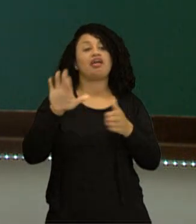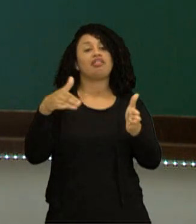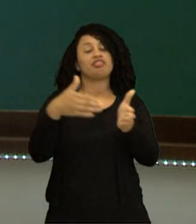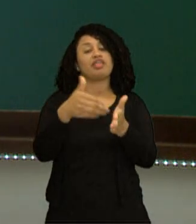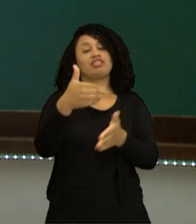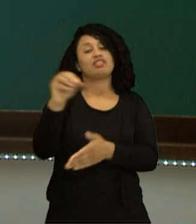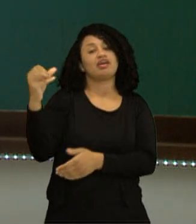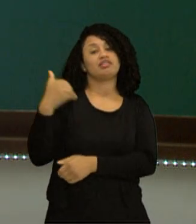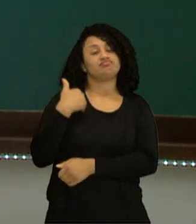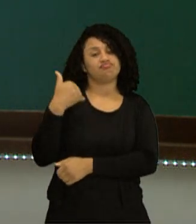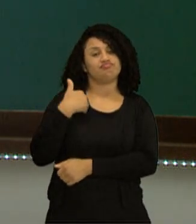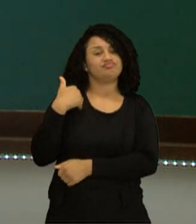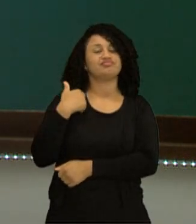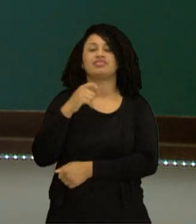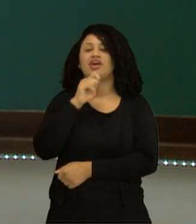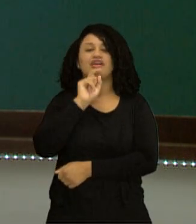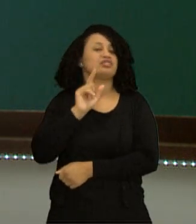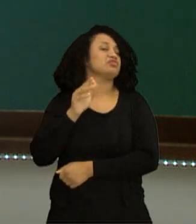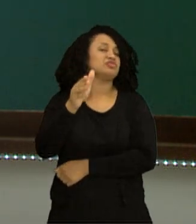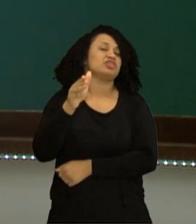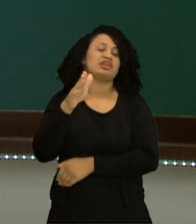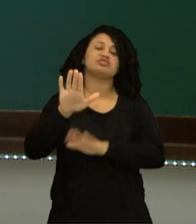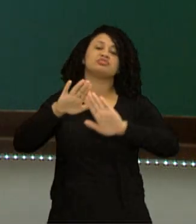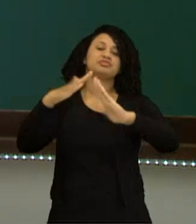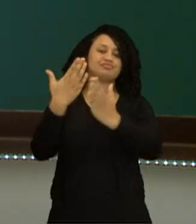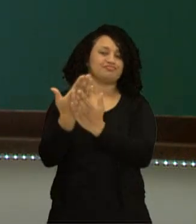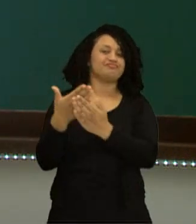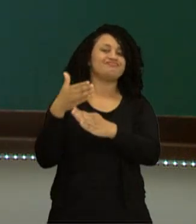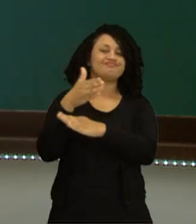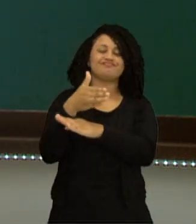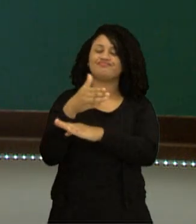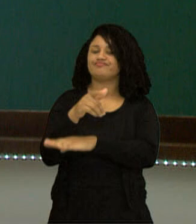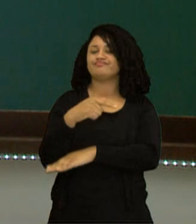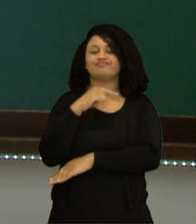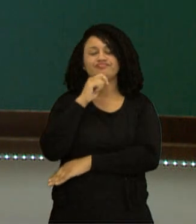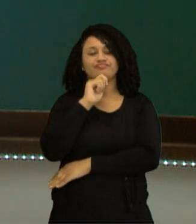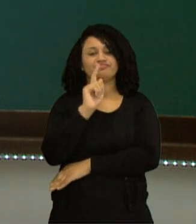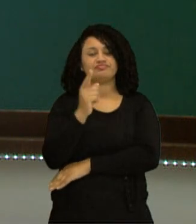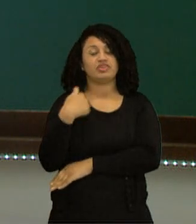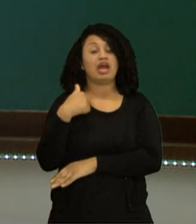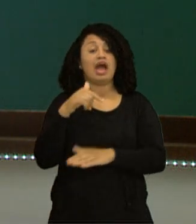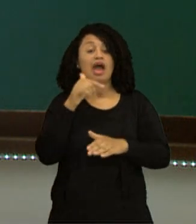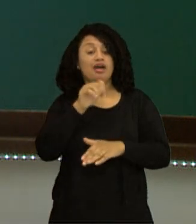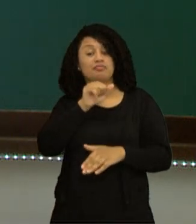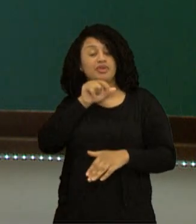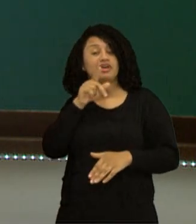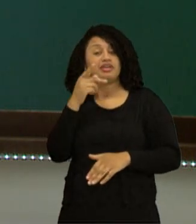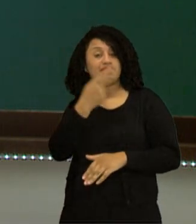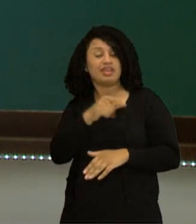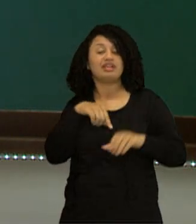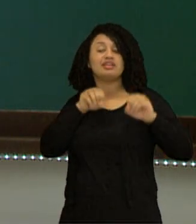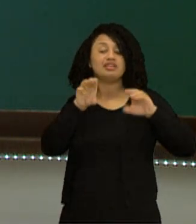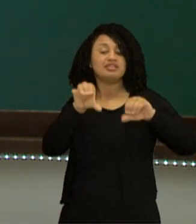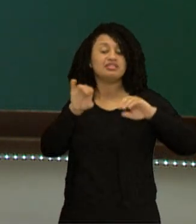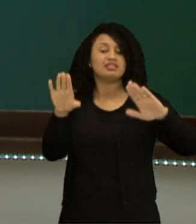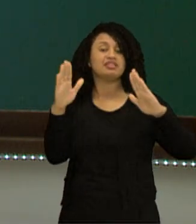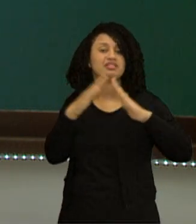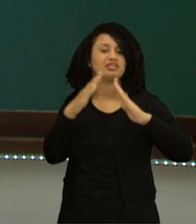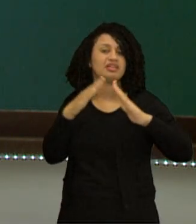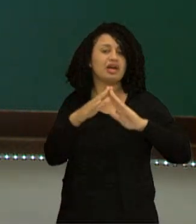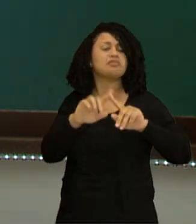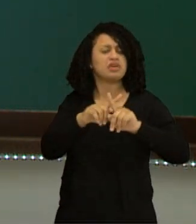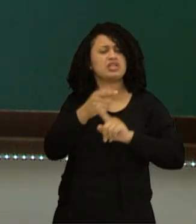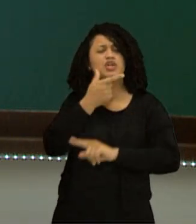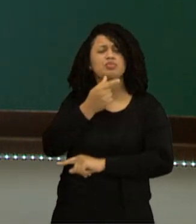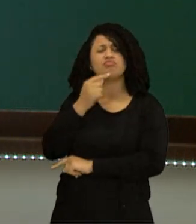anos, ele não tinha frequentado a escola. Até os 10 anos, era a mãe dele que dava aula para ele em casa, mas ele era um menino